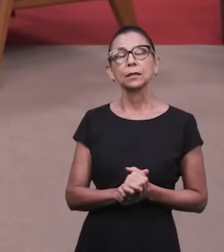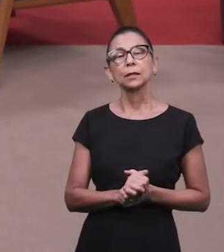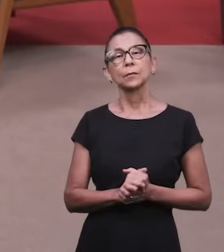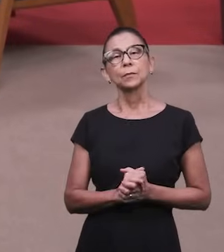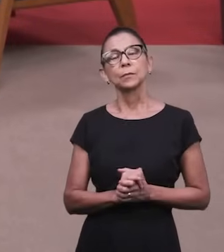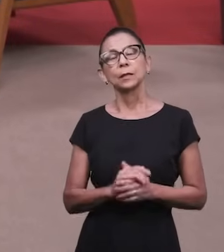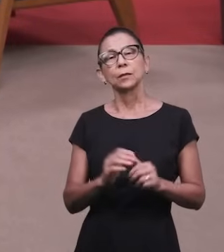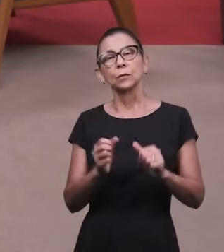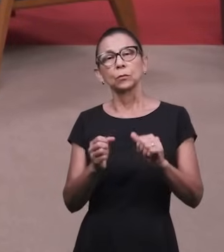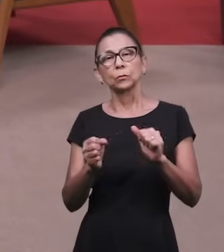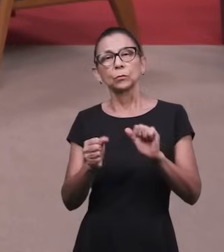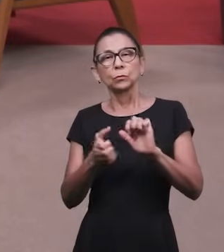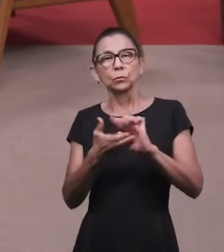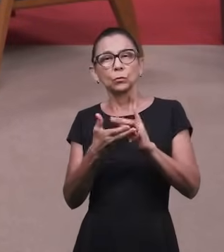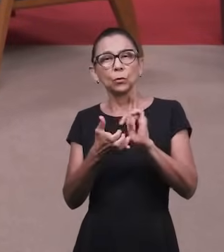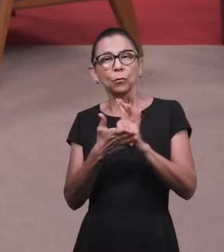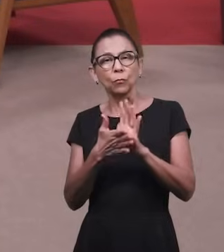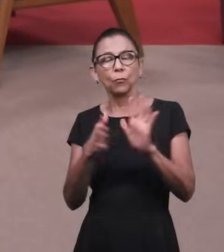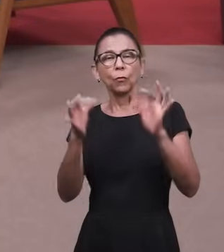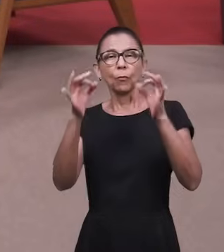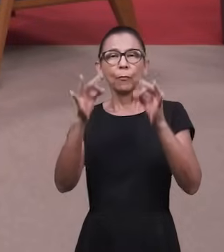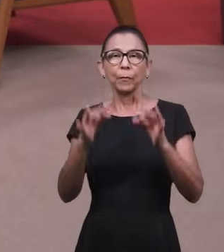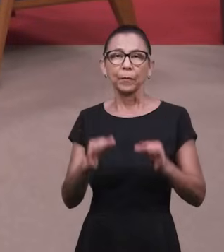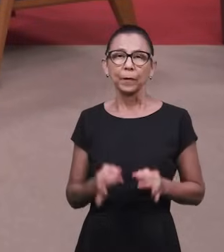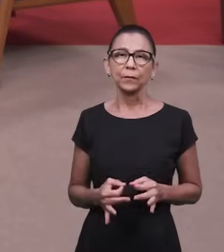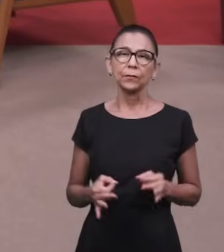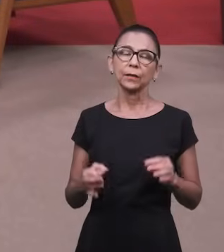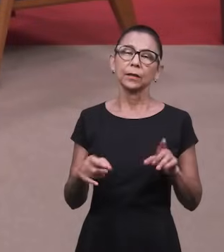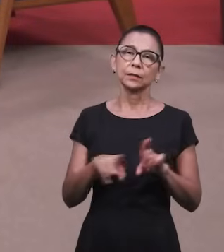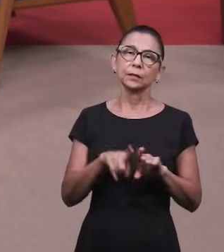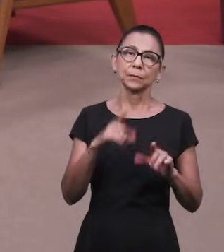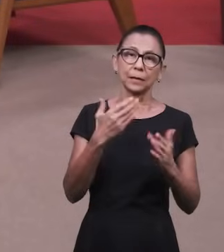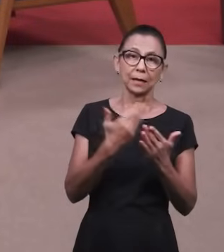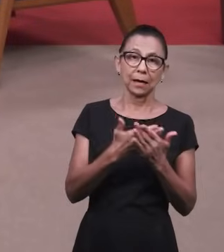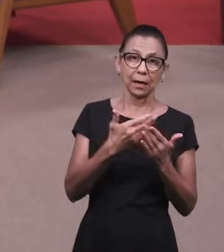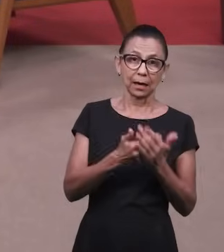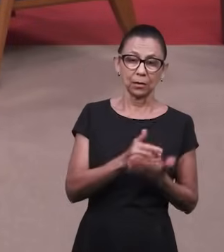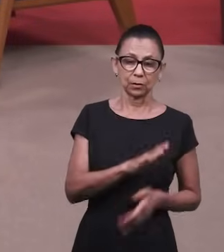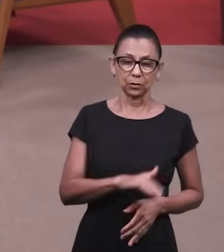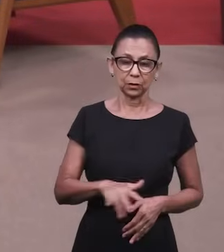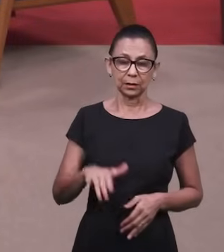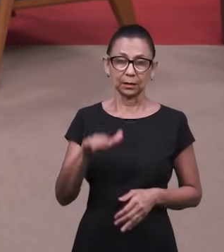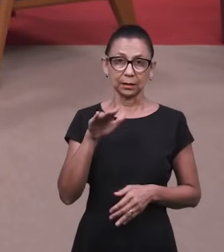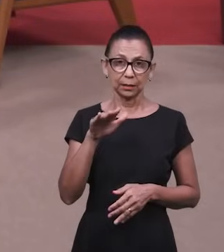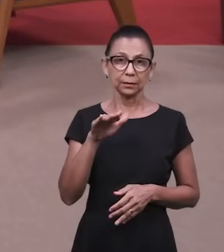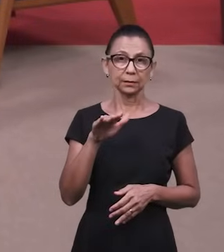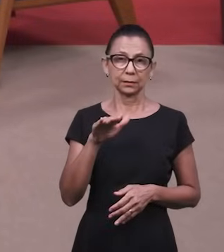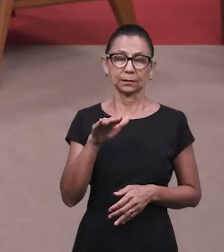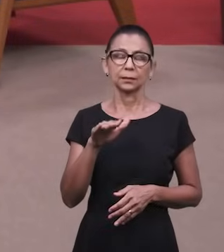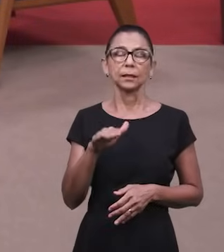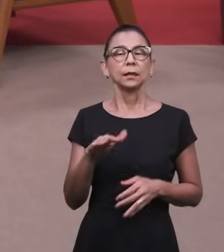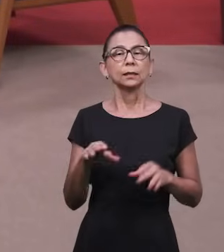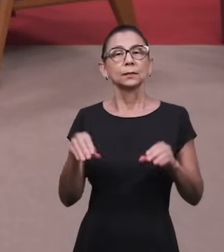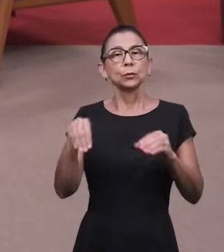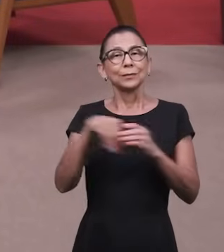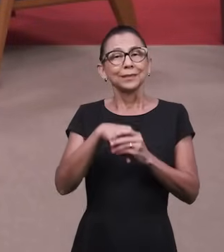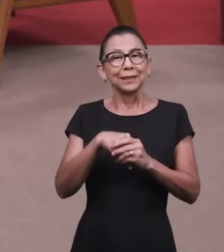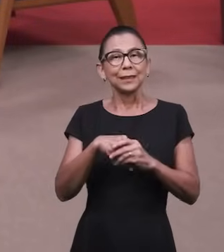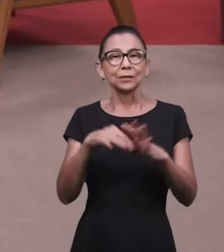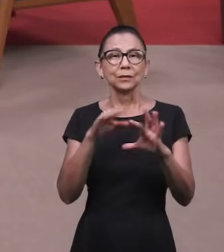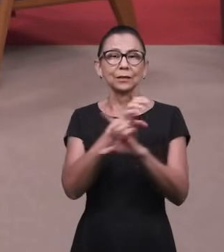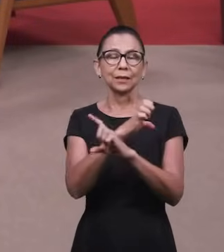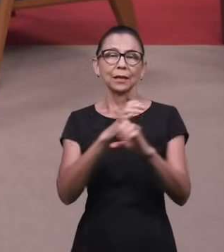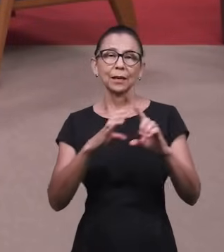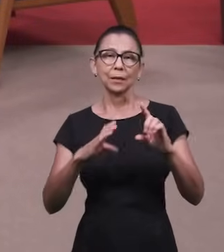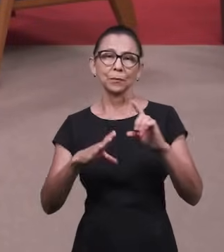aula para crianças vai estar dentro da Escola Bíblica Dominical, tá certo? Esses quadros, eles passam a ser